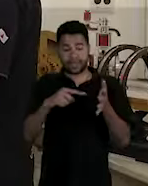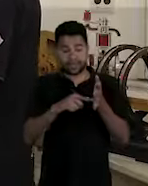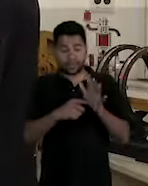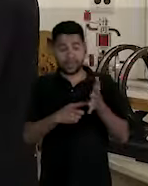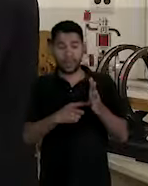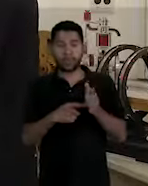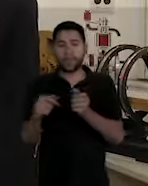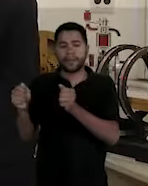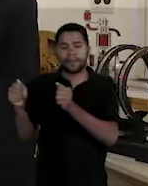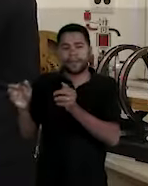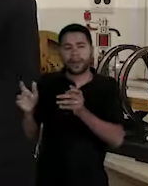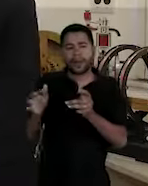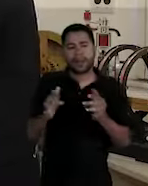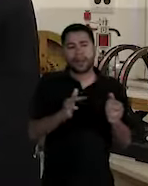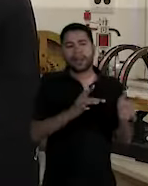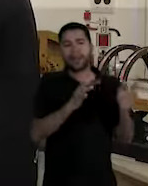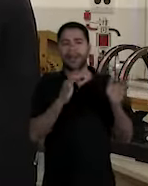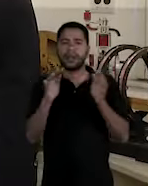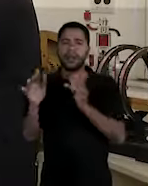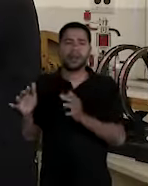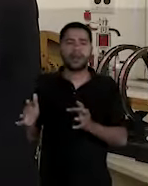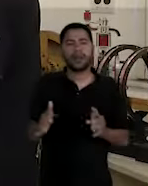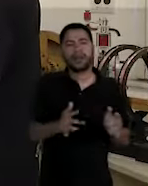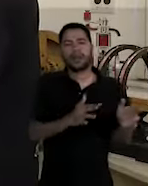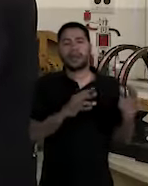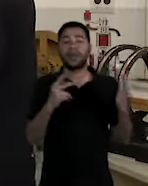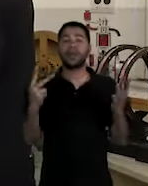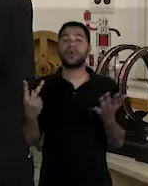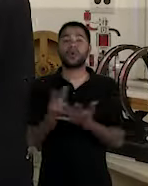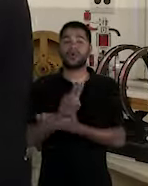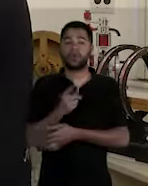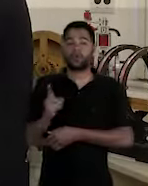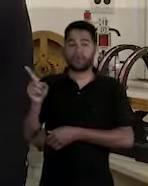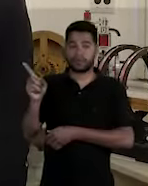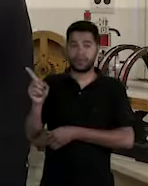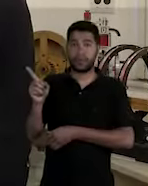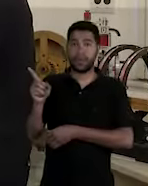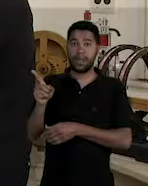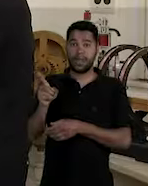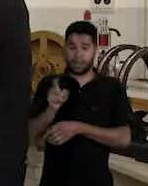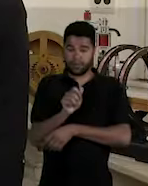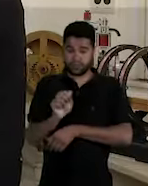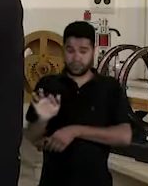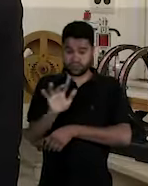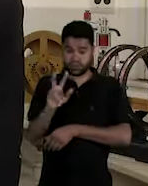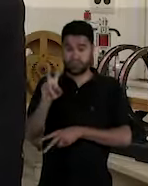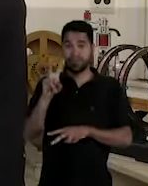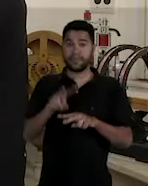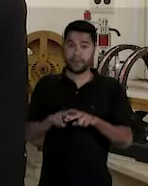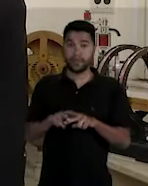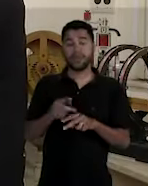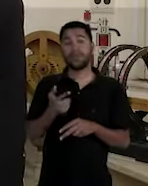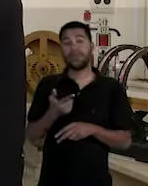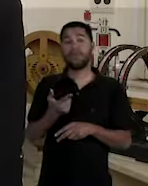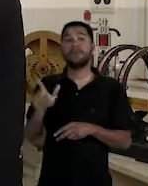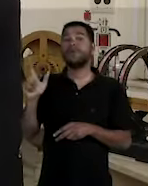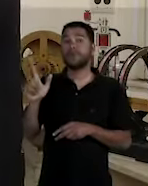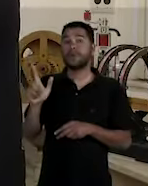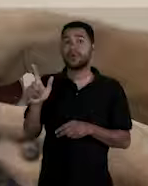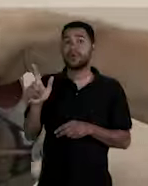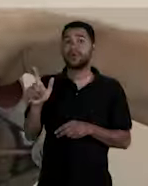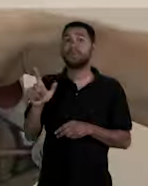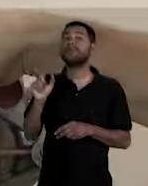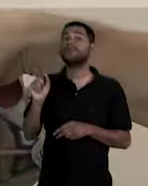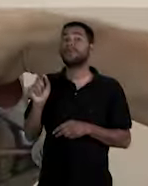cíclico. Então o que vai acontecer? A fumaça está presa aqui dentro. Vai abrir então uma outra válvula,